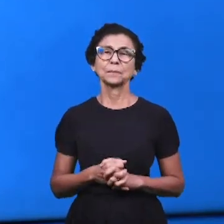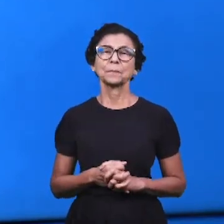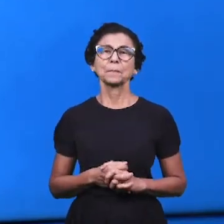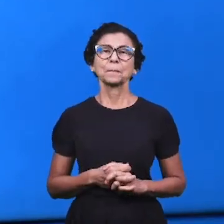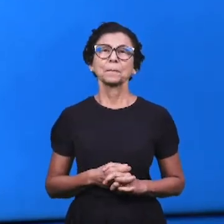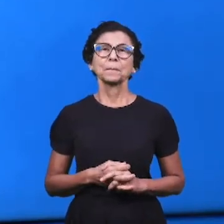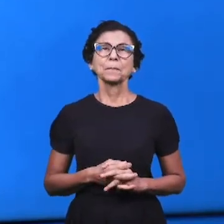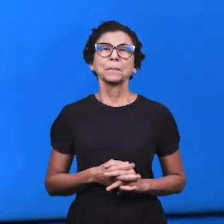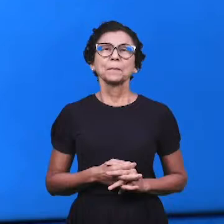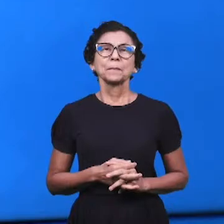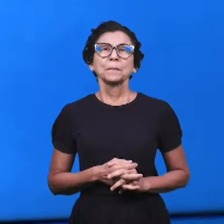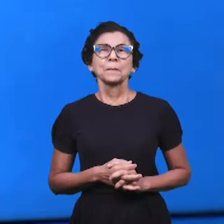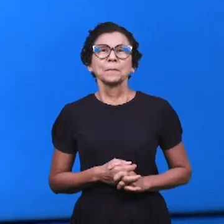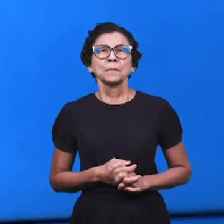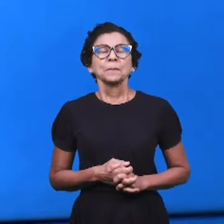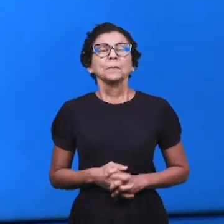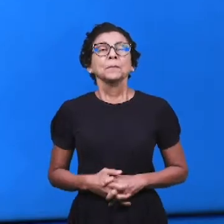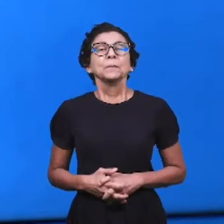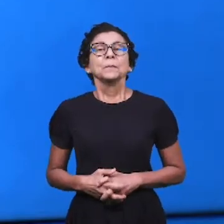Norte, lá